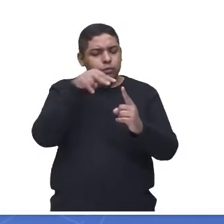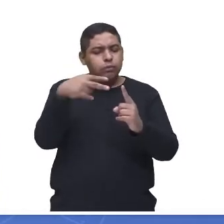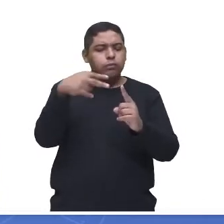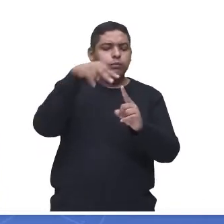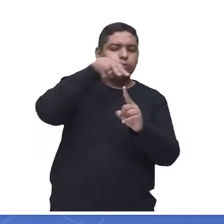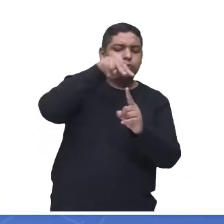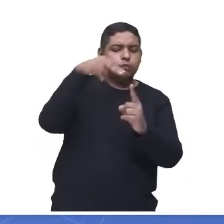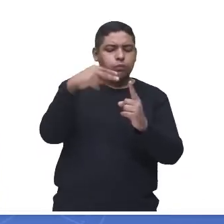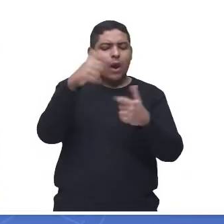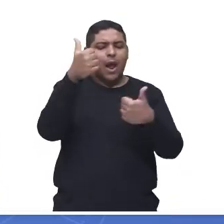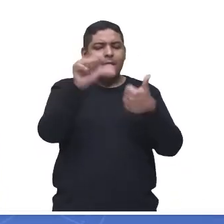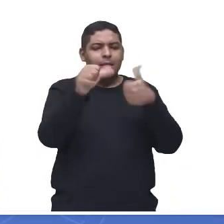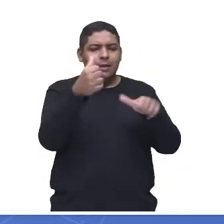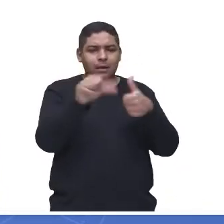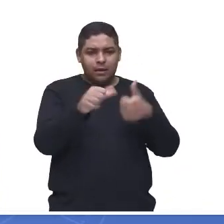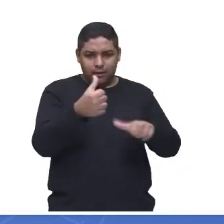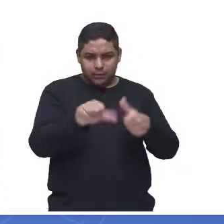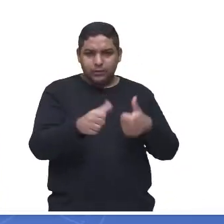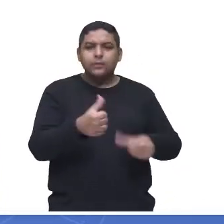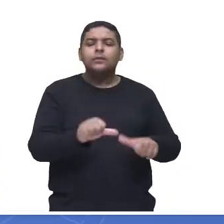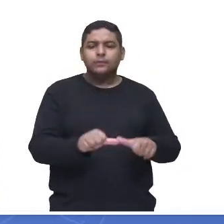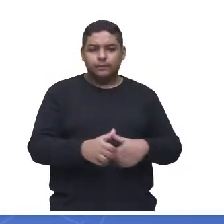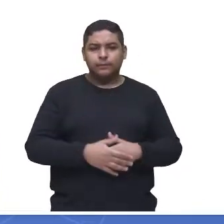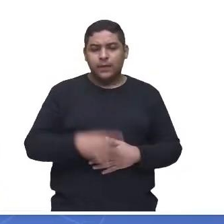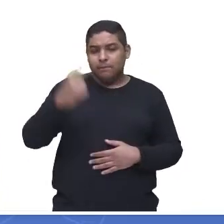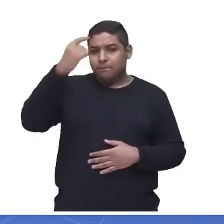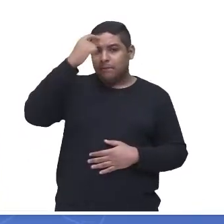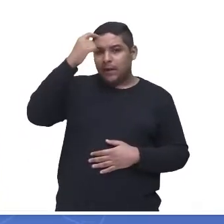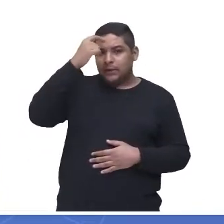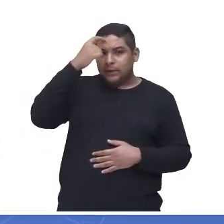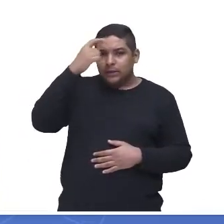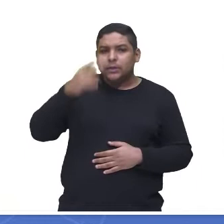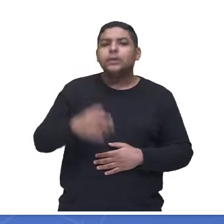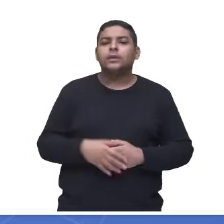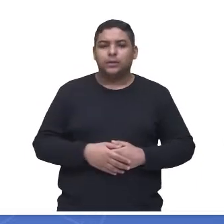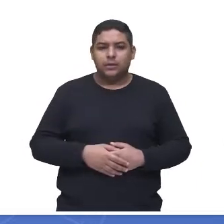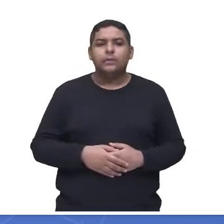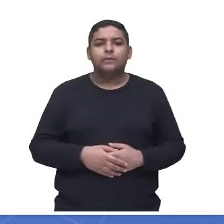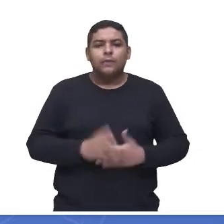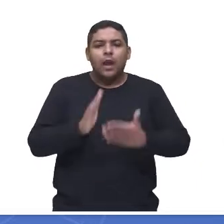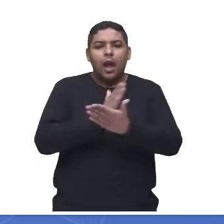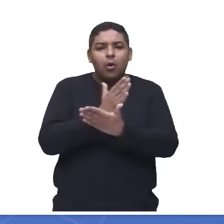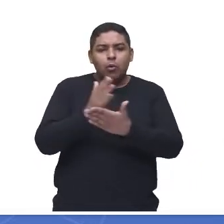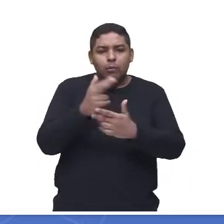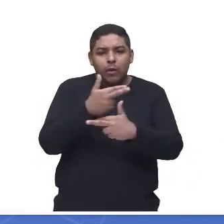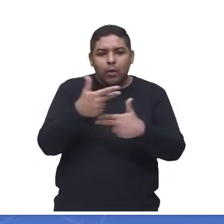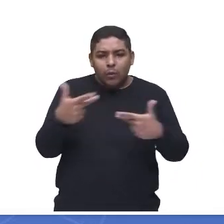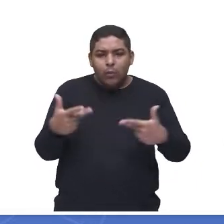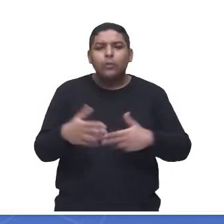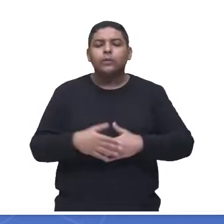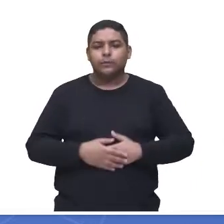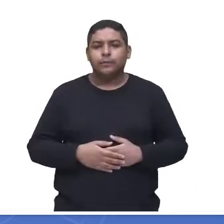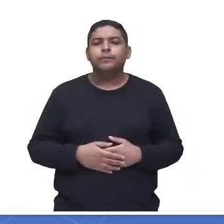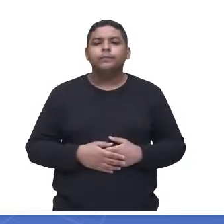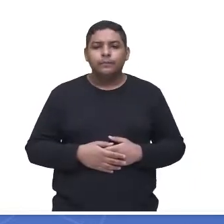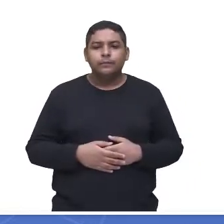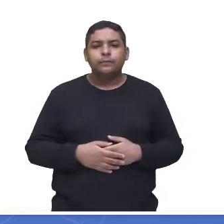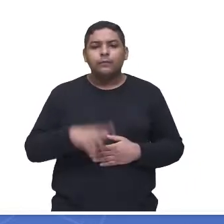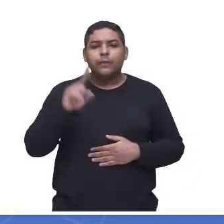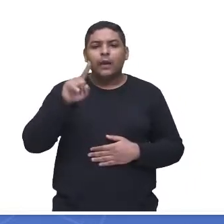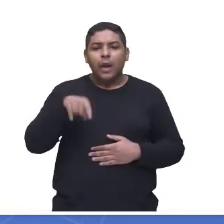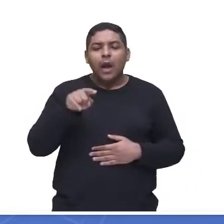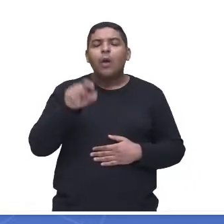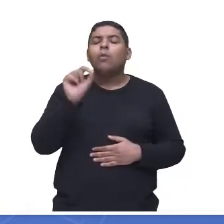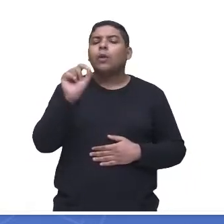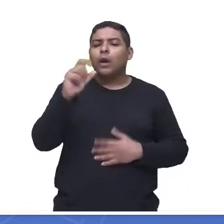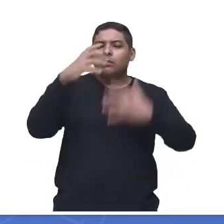está pensando, você está consciente, né, de alguma coisa, você está fazendo ali um exercício